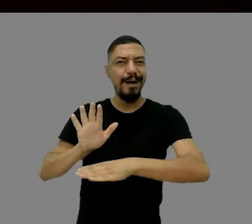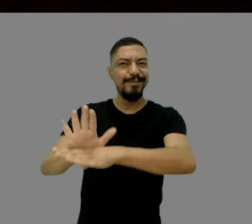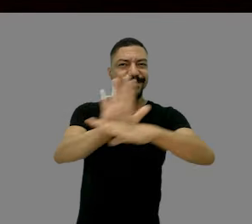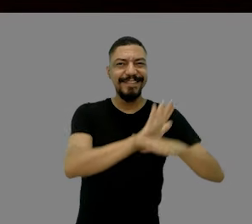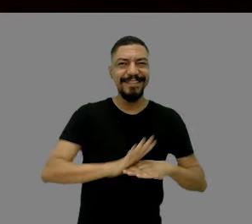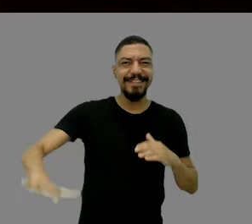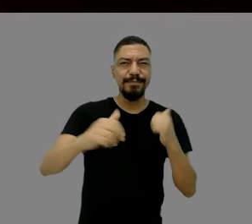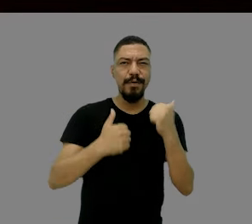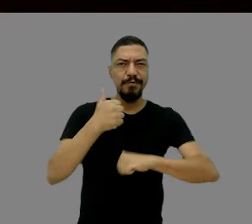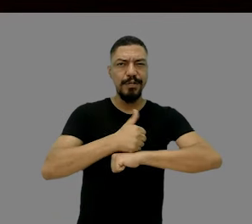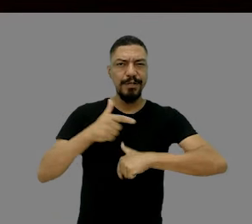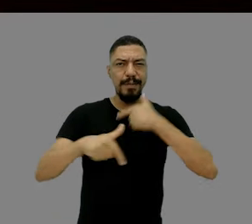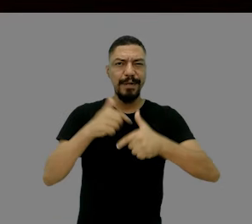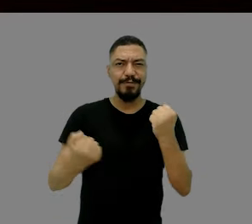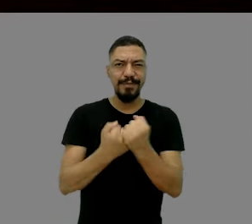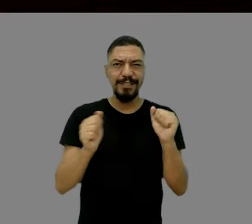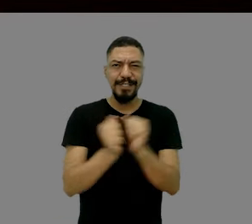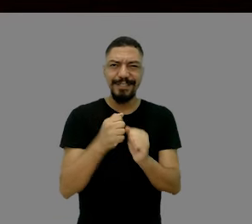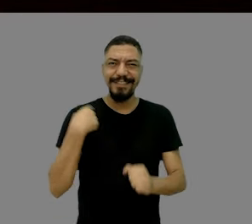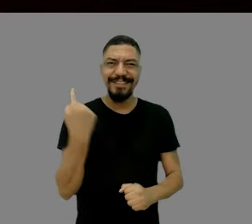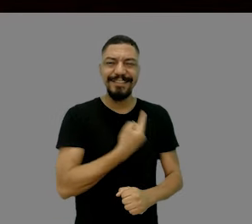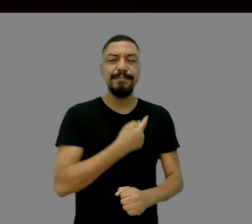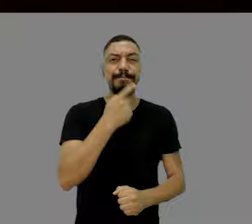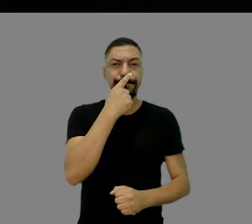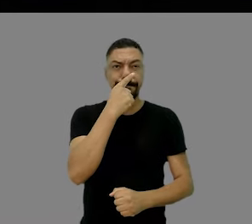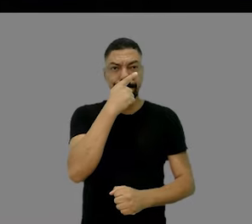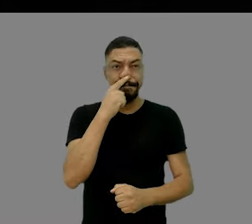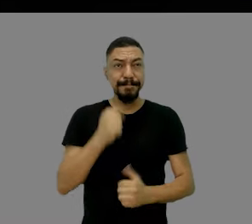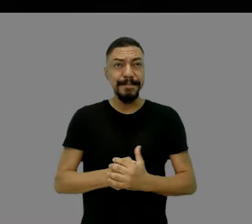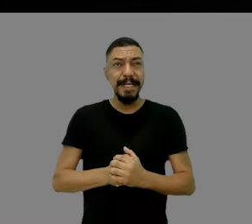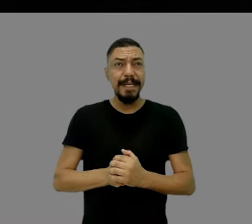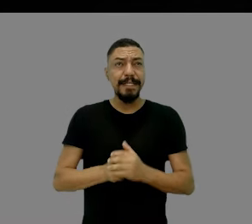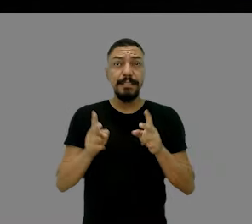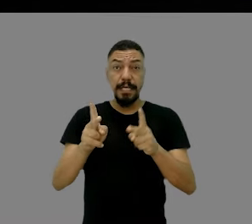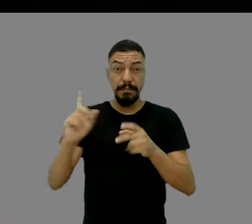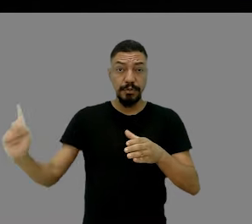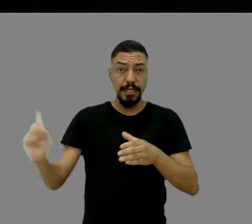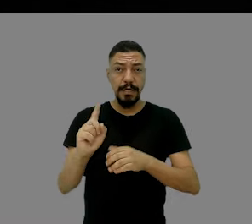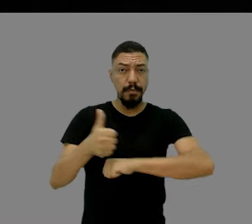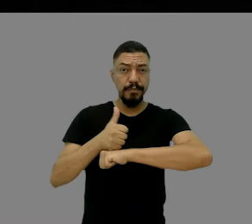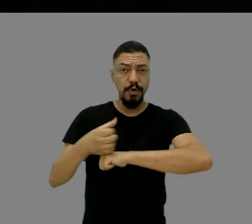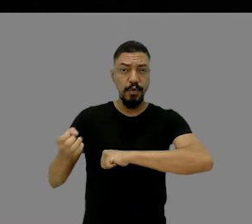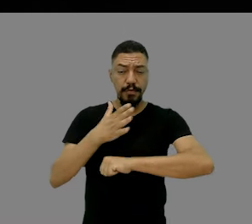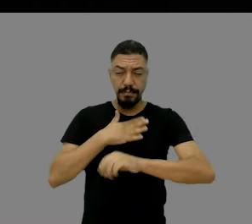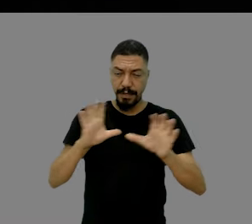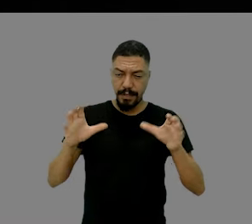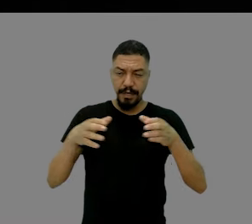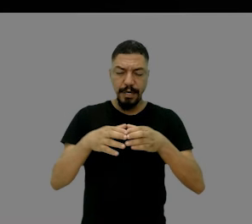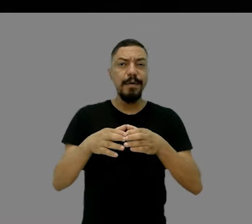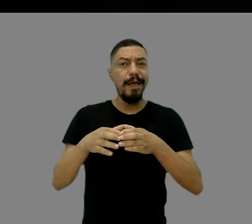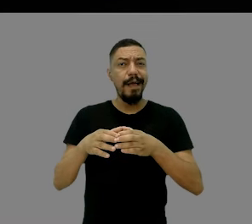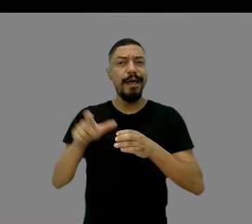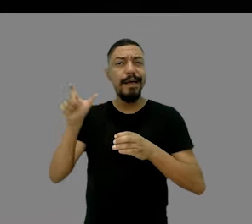um profissional novo, sei lá, na minha equipe, que tem que colocar os quinais corretos, que já tem MEI às vezes, mas